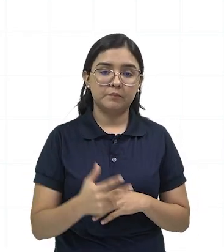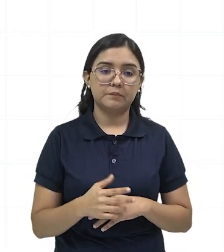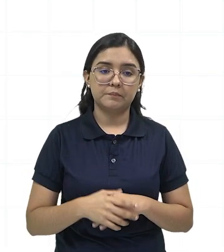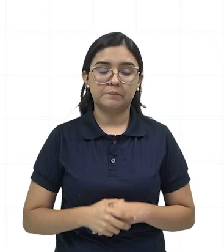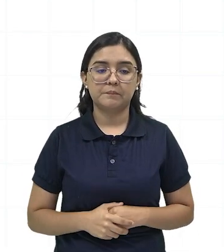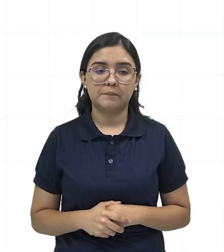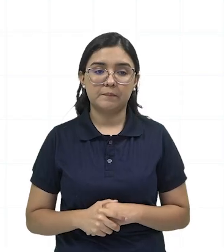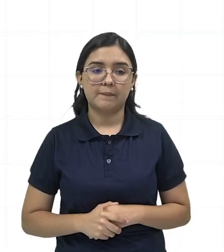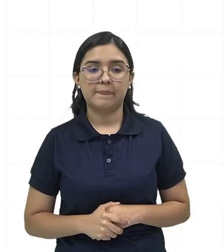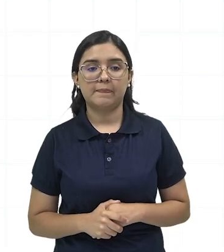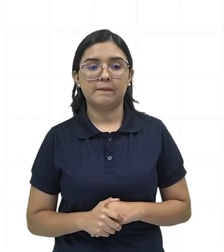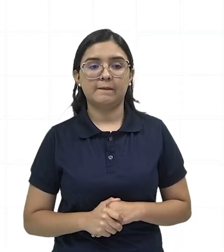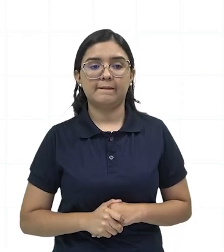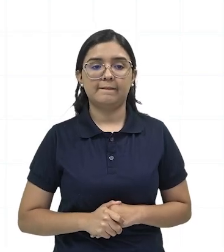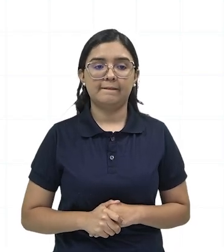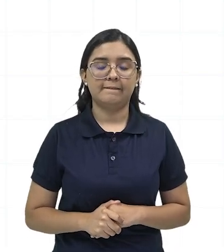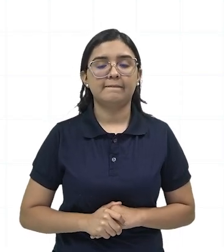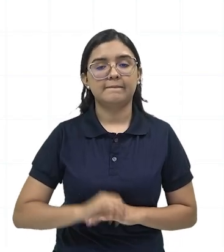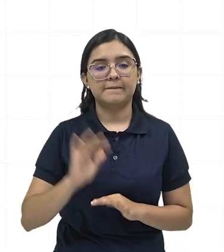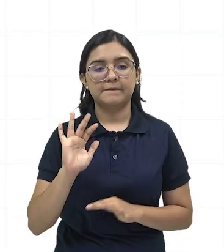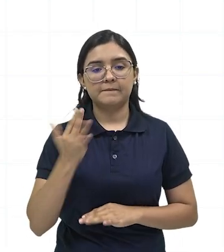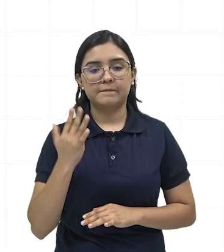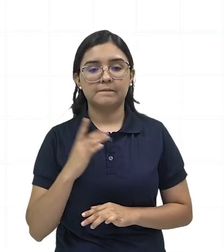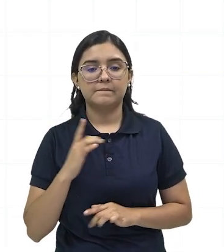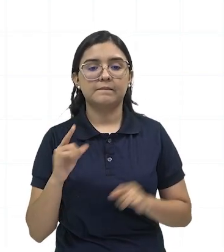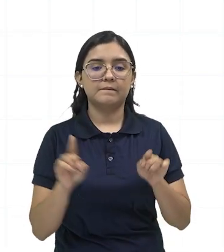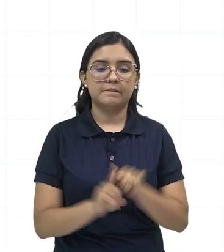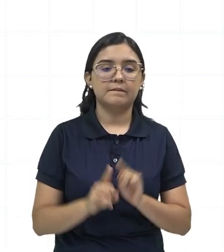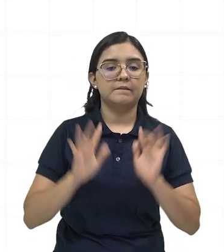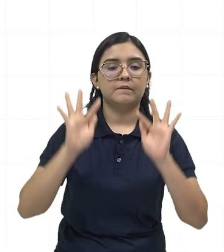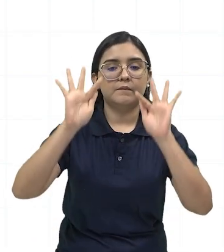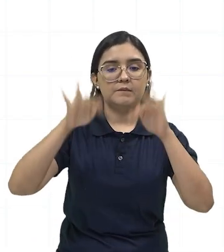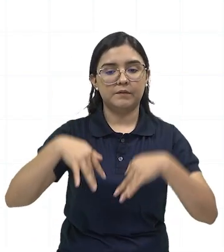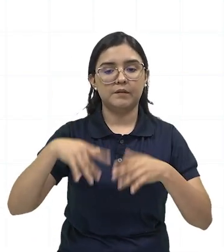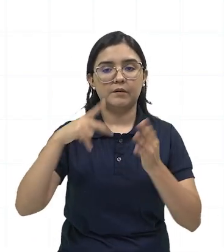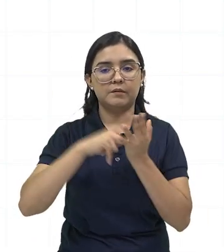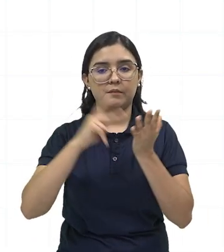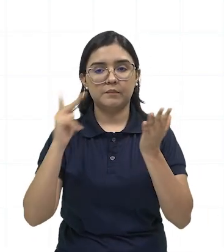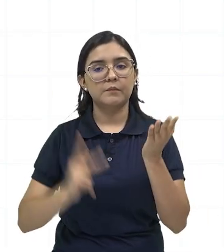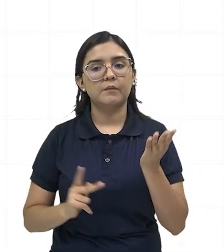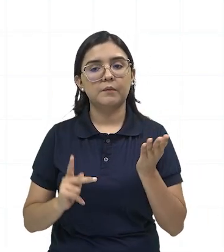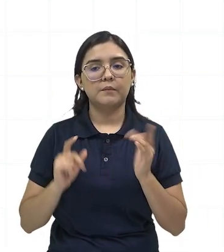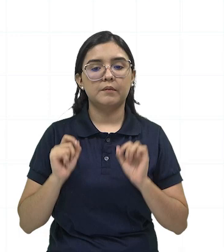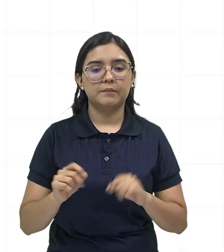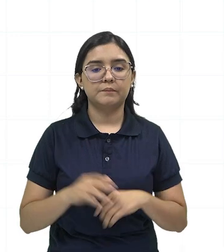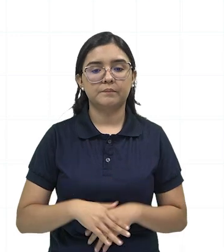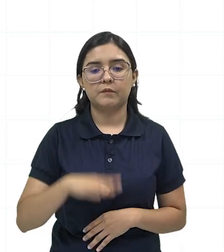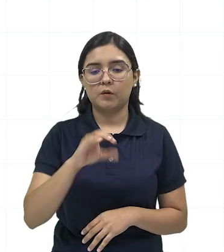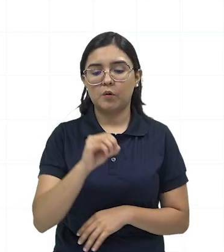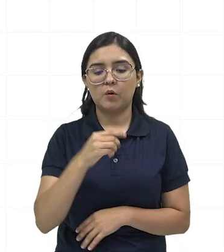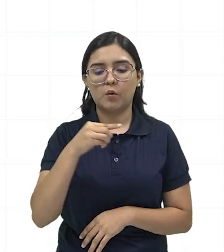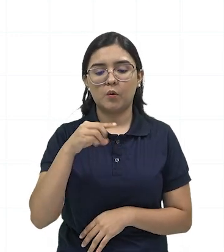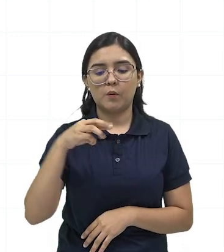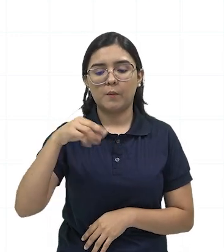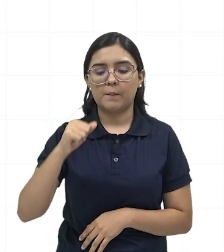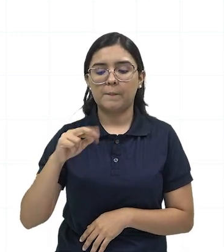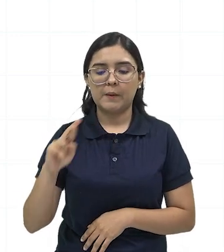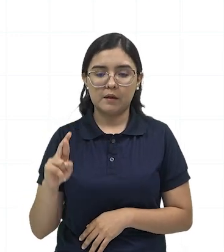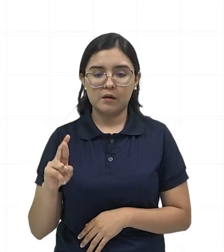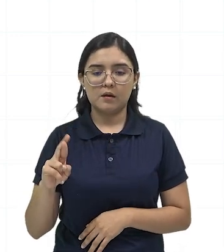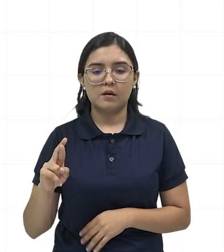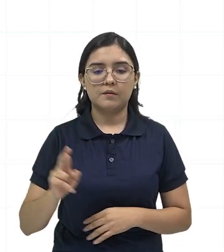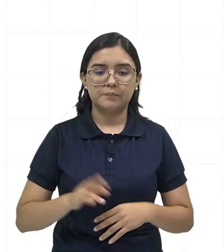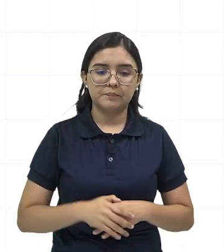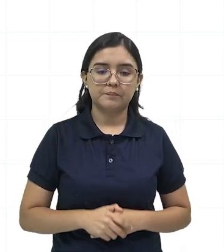vez, o apóstrofe vai acontecer no final do poema, não é? Quando ele diz, ó mar. Mais uma vez,